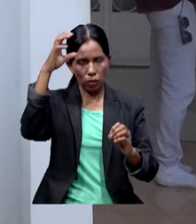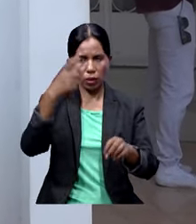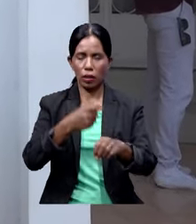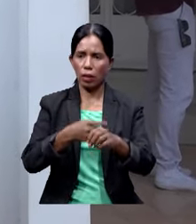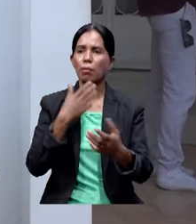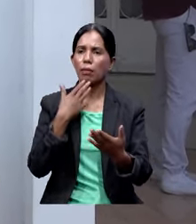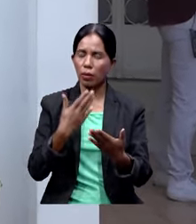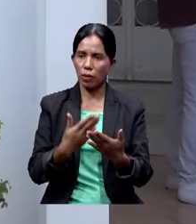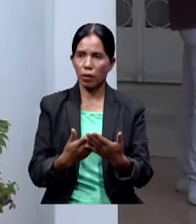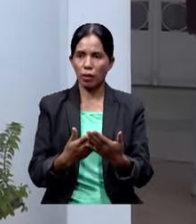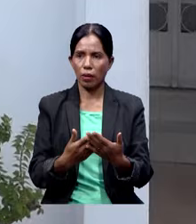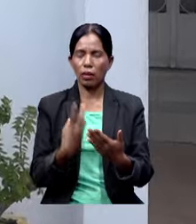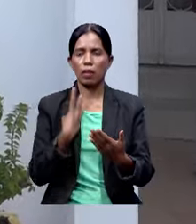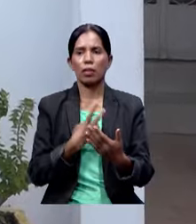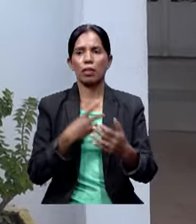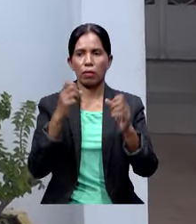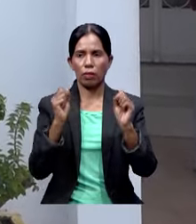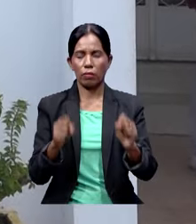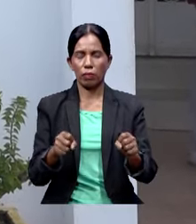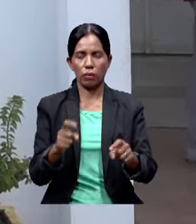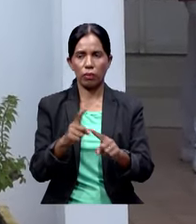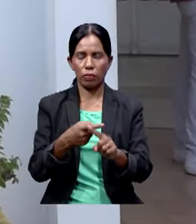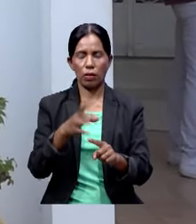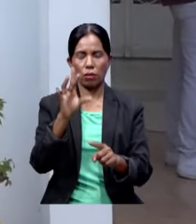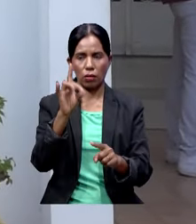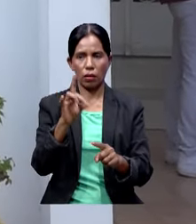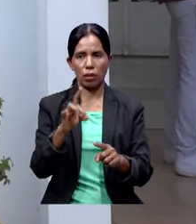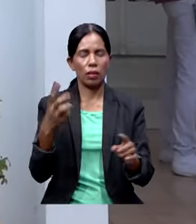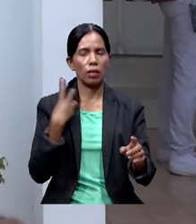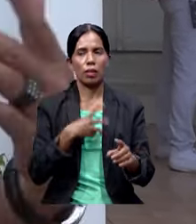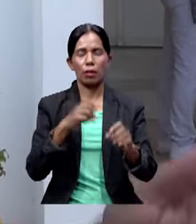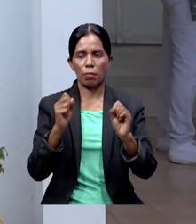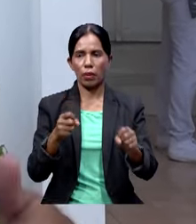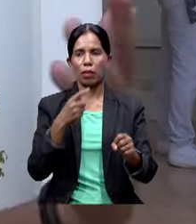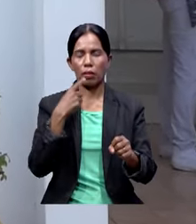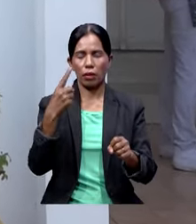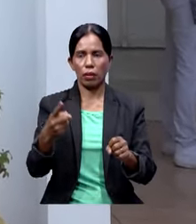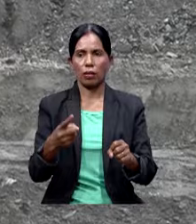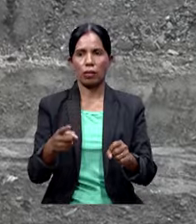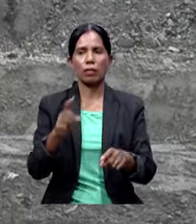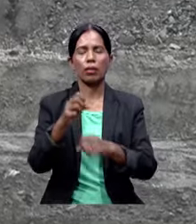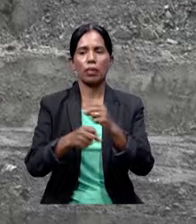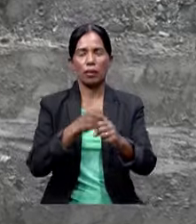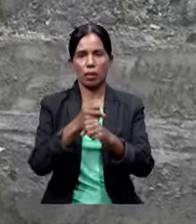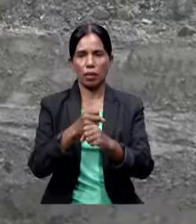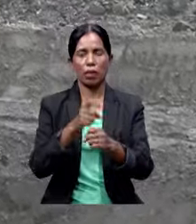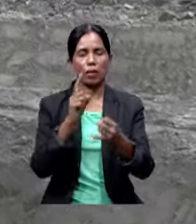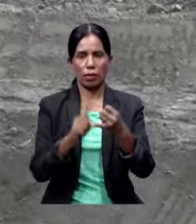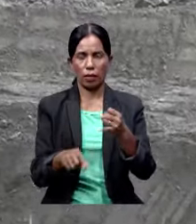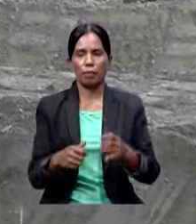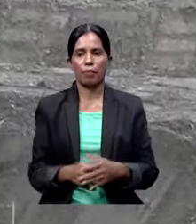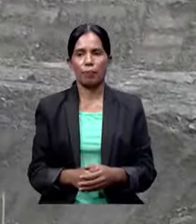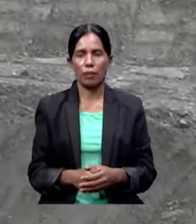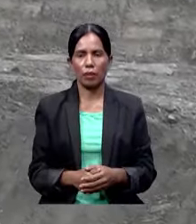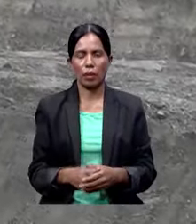dia bela beita bela dia fulan walau. Oslai tabel dia la antes de fin do ano. Ponte Kashnafar construiu